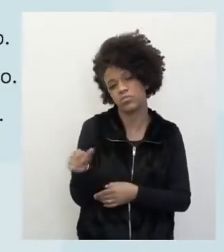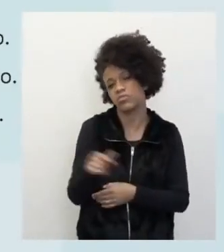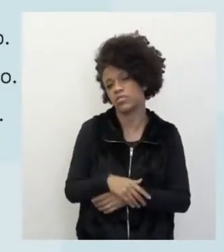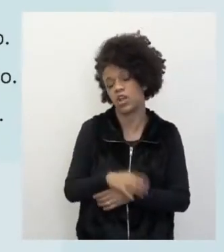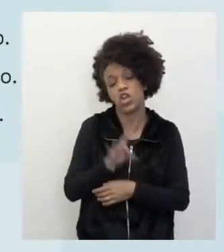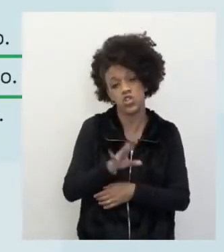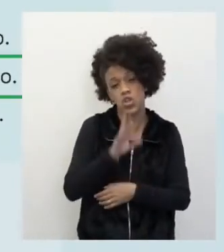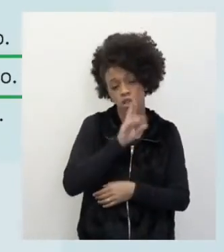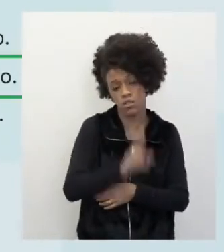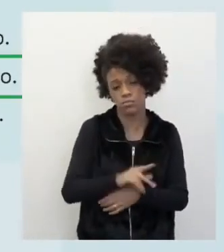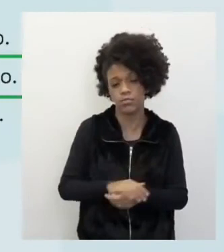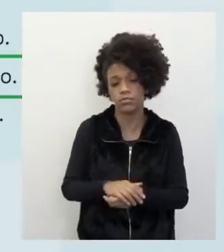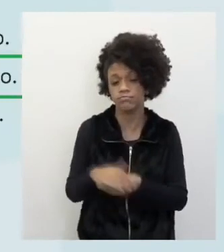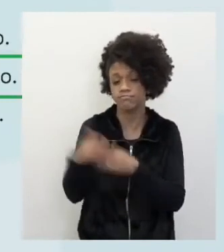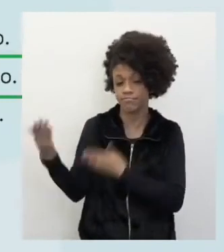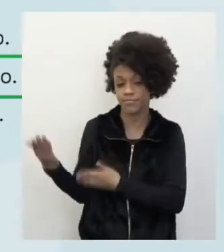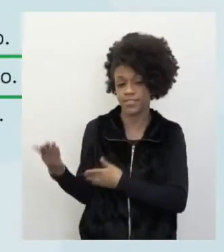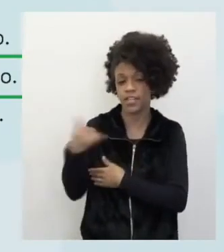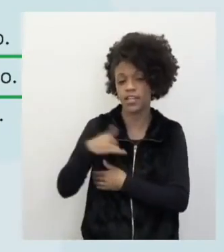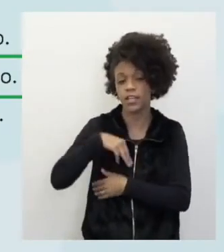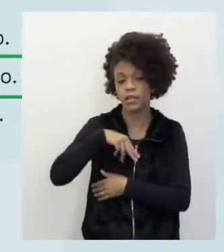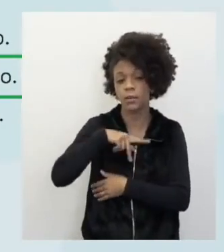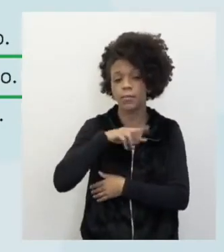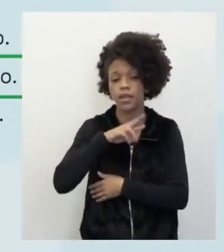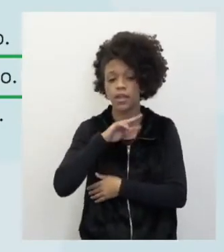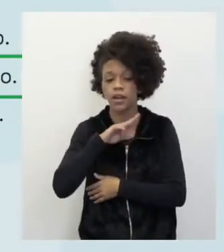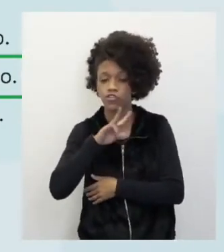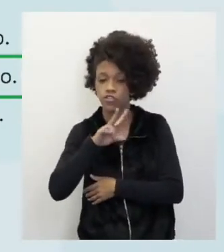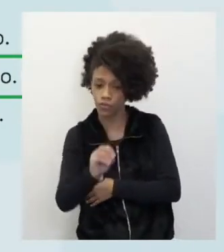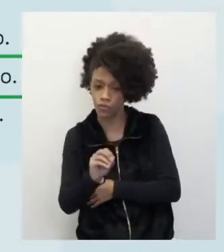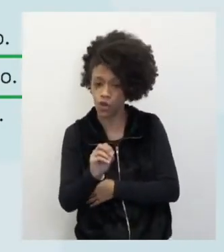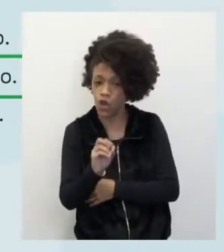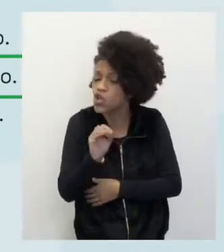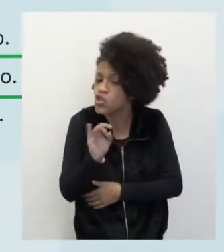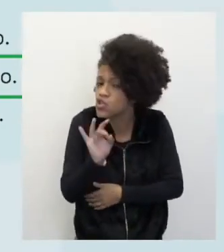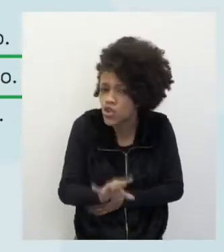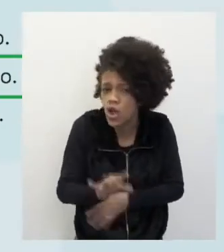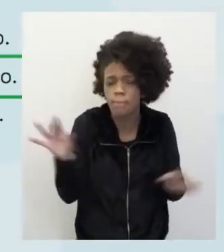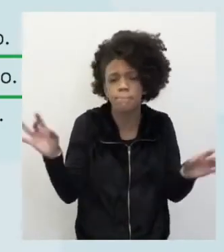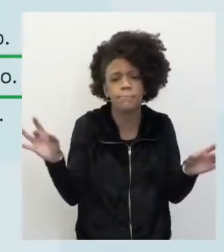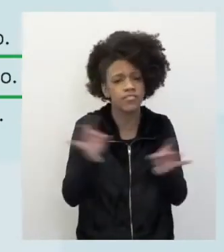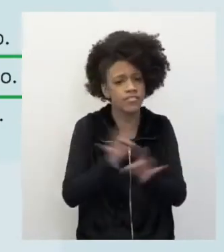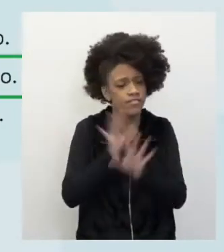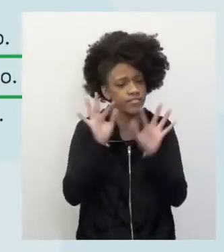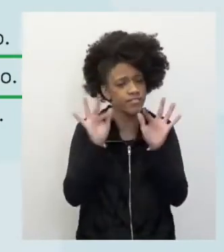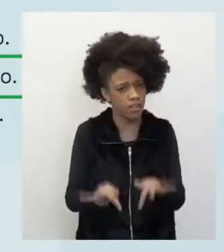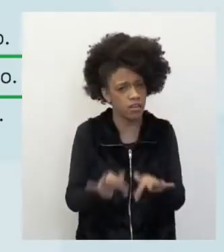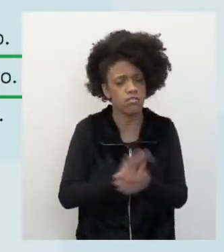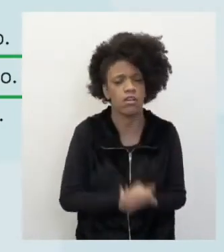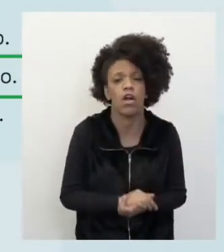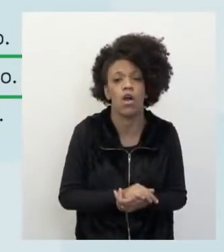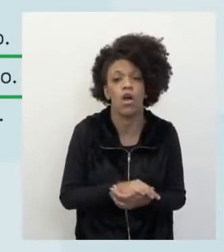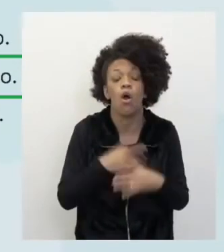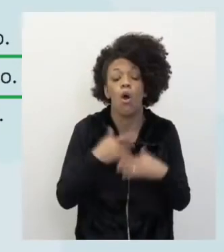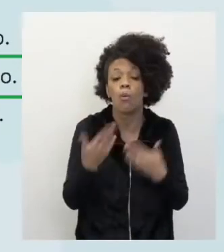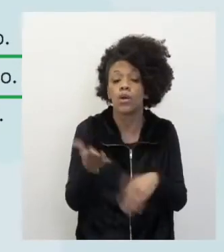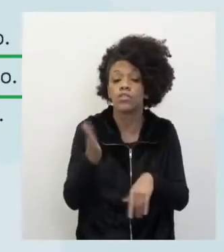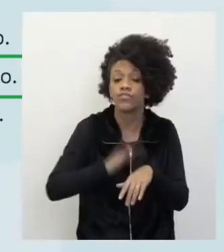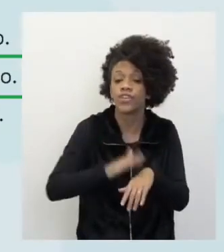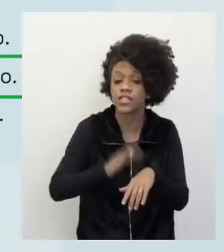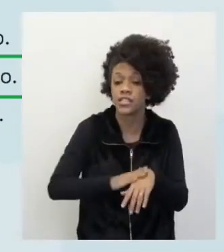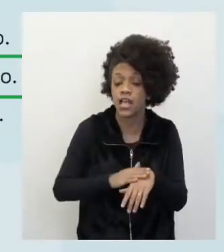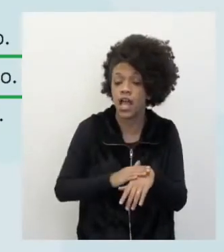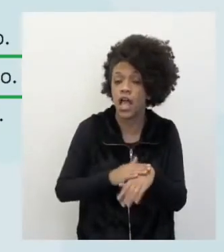dar a resposta. Eles estão no imperativo, só para a gente fechar o assunto. Quando eu vou fazer a